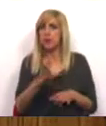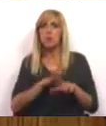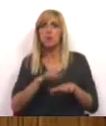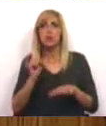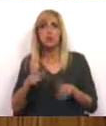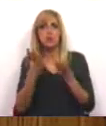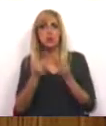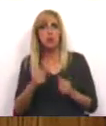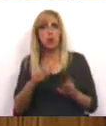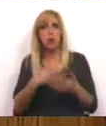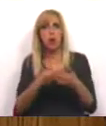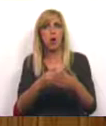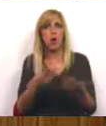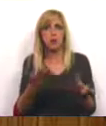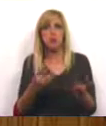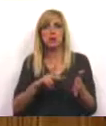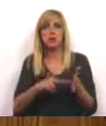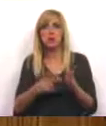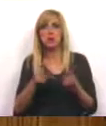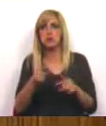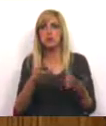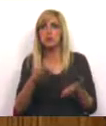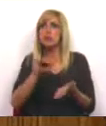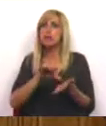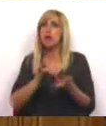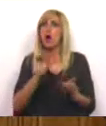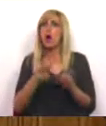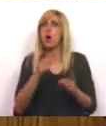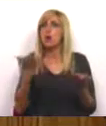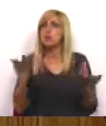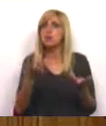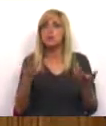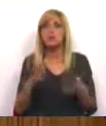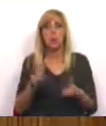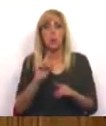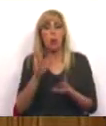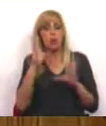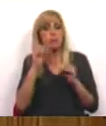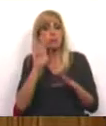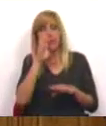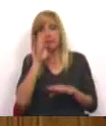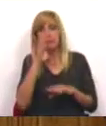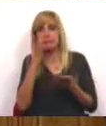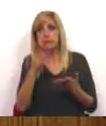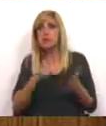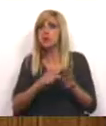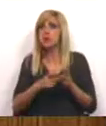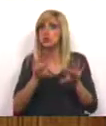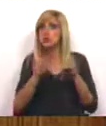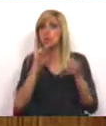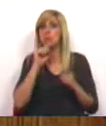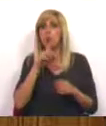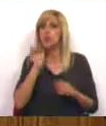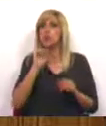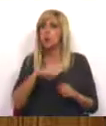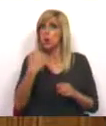Ordem dos Engenheiros serão 200, a questão central não reside tanto em saber se esses engenheiros civis podem ou não